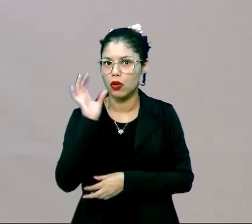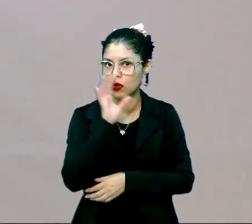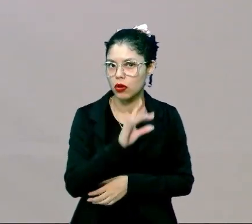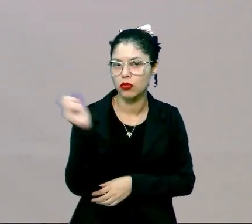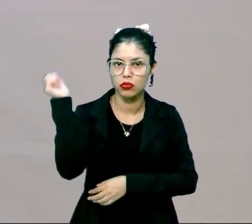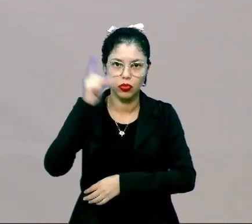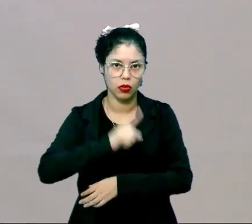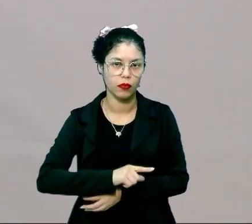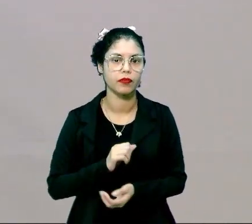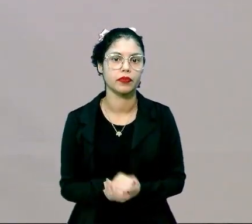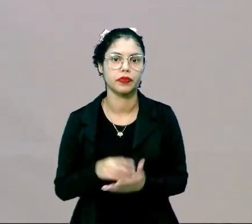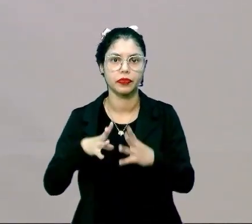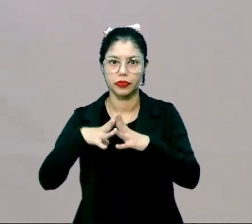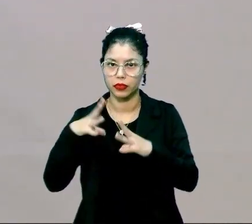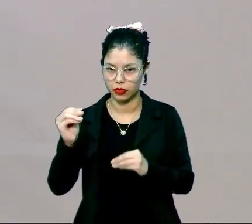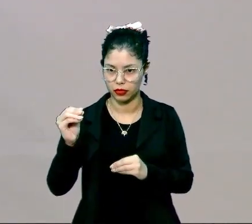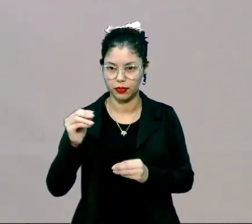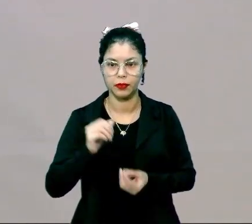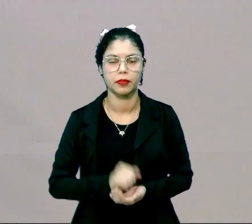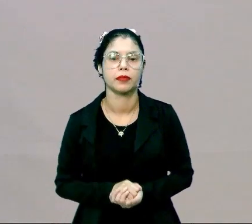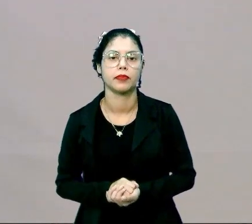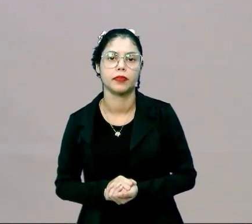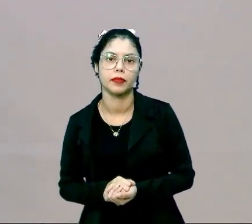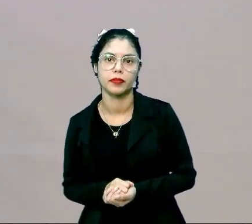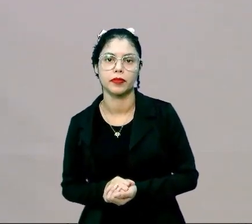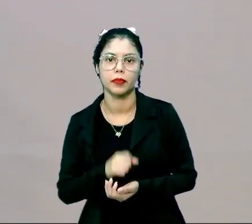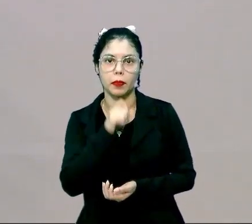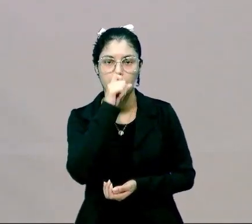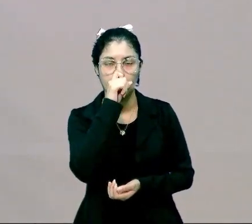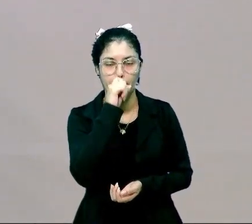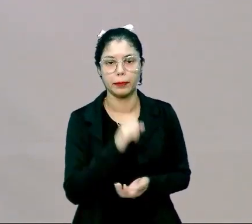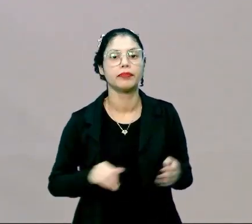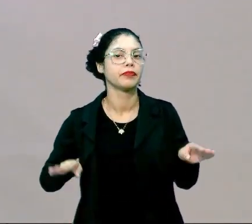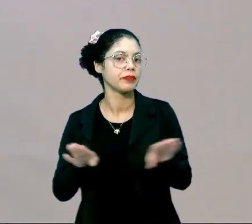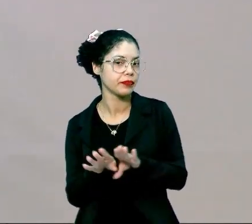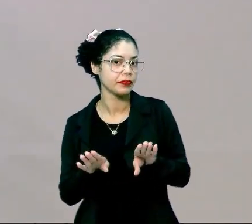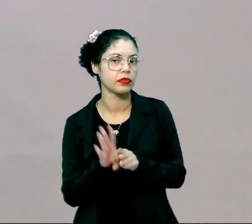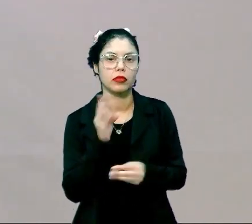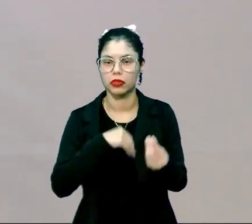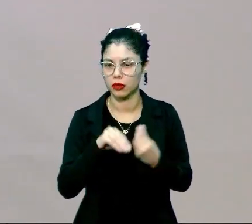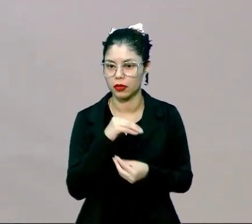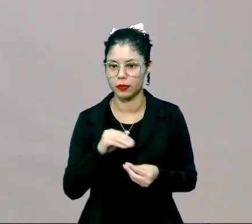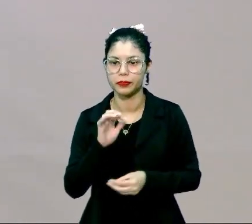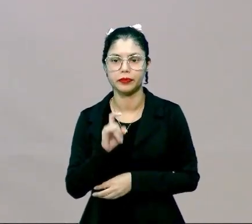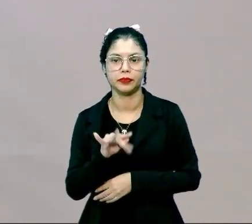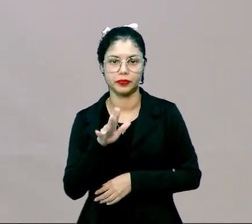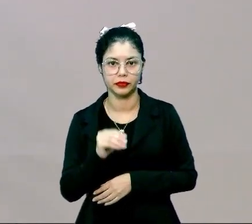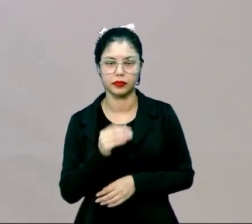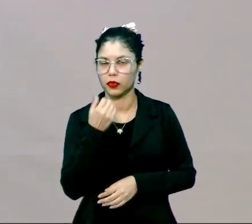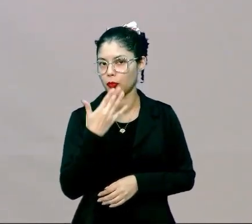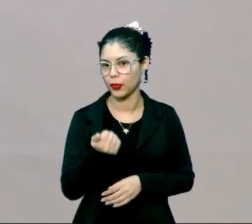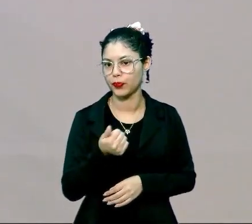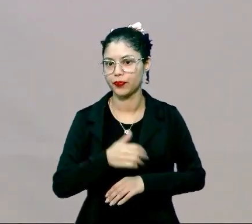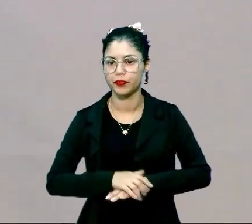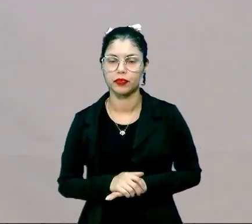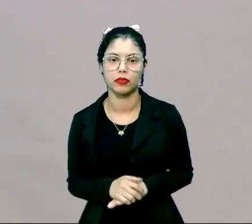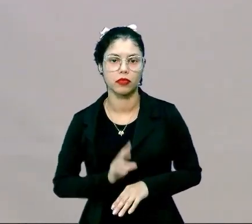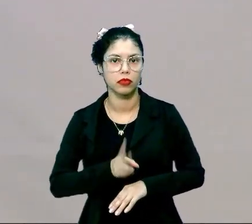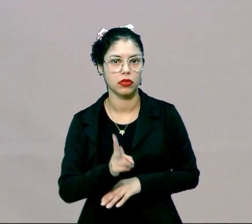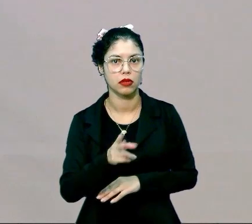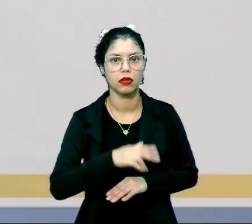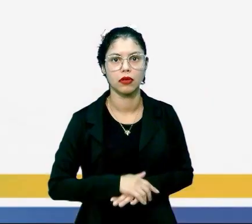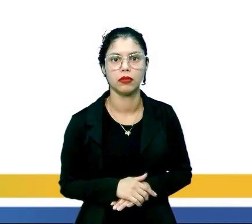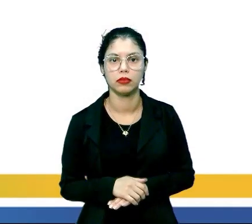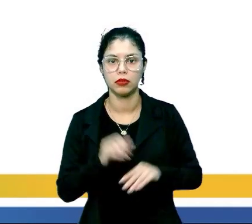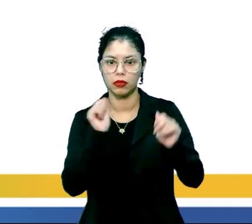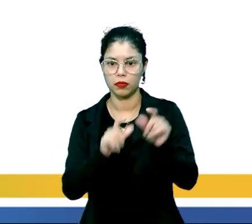do sol e a água vai passar de líquida para gasosa. Também uma reação endotérmica. Tudo bem? Vamos seguir. Olha